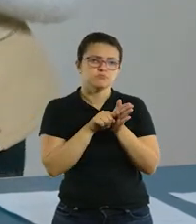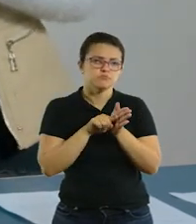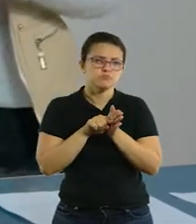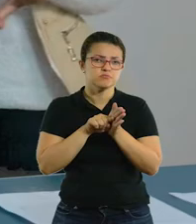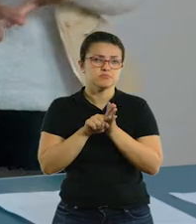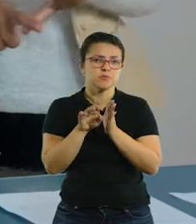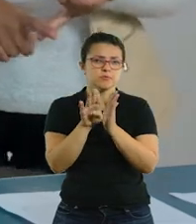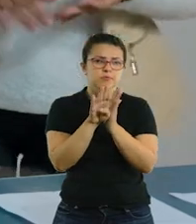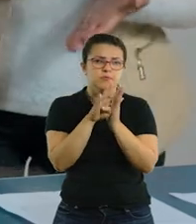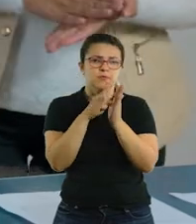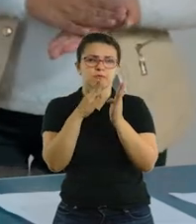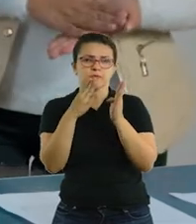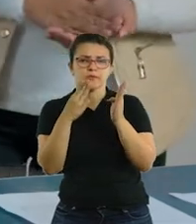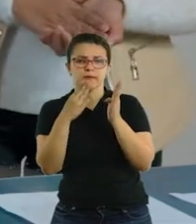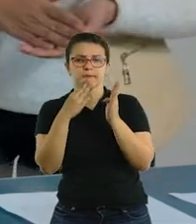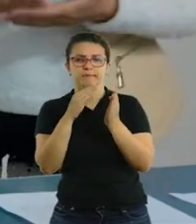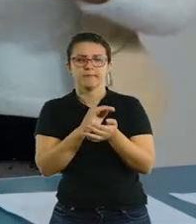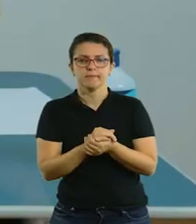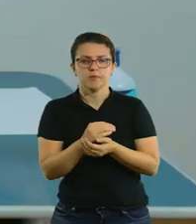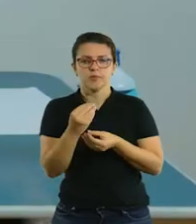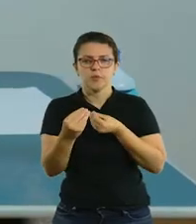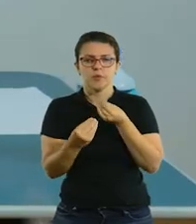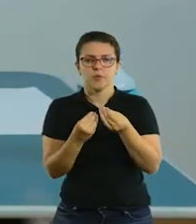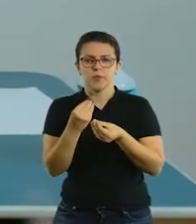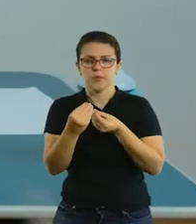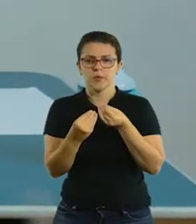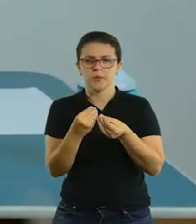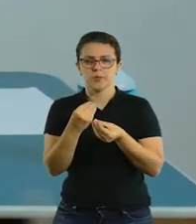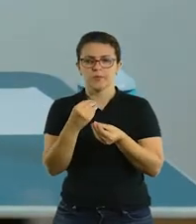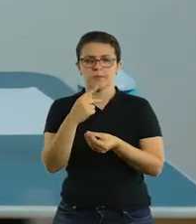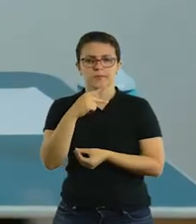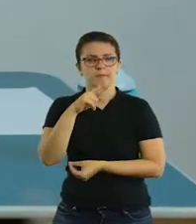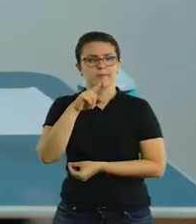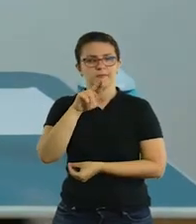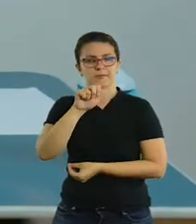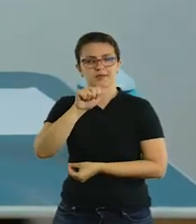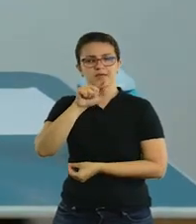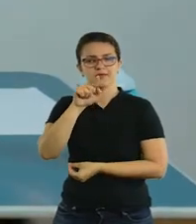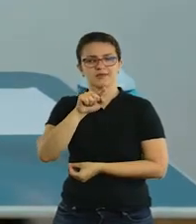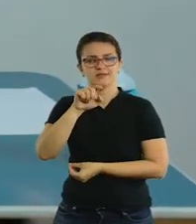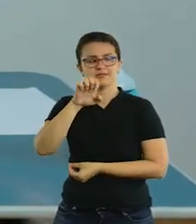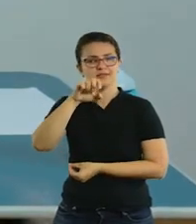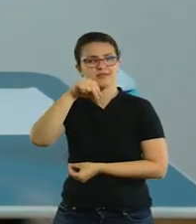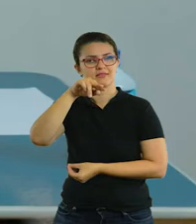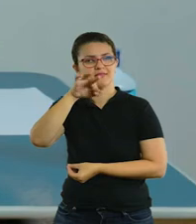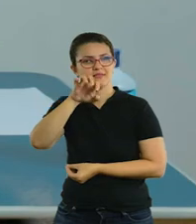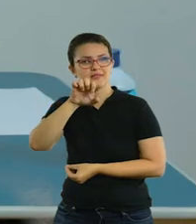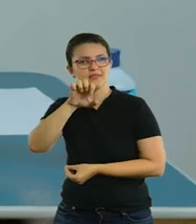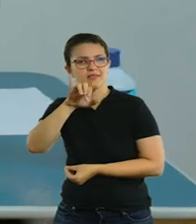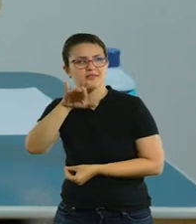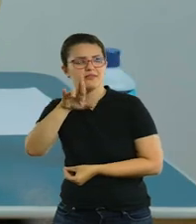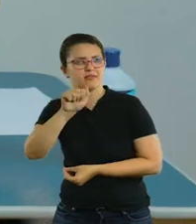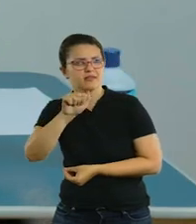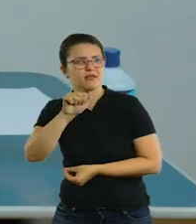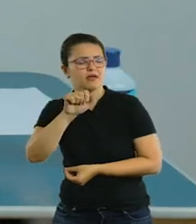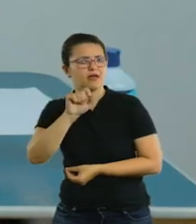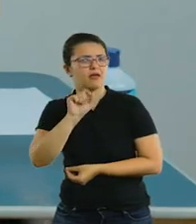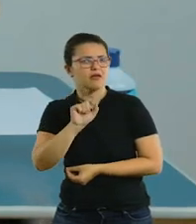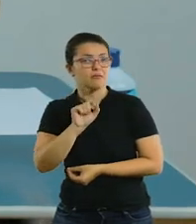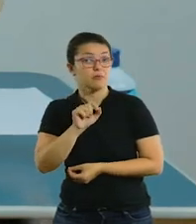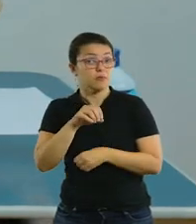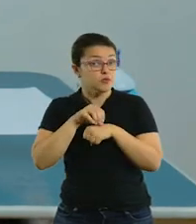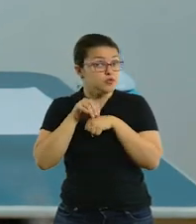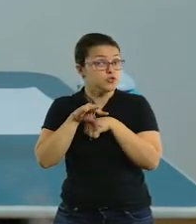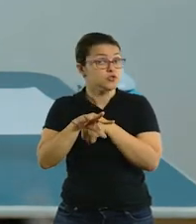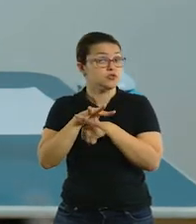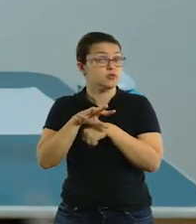e prazenteira. Para responder essa pergunta, vocês voltem lá no texto, tá? Leiam novamente o poema e eu vou dar uma dica para vocês,